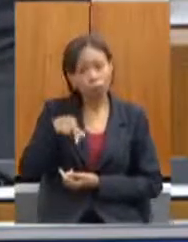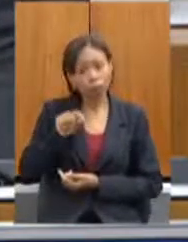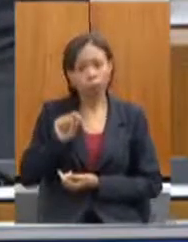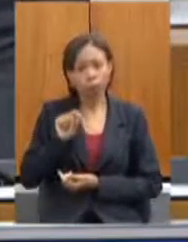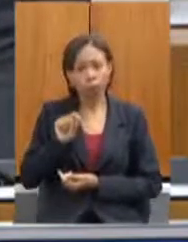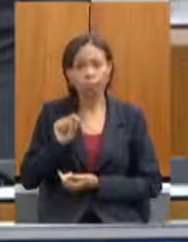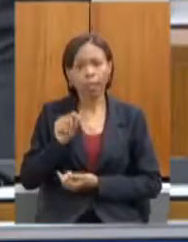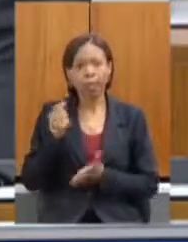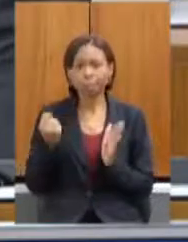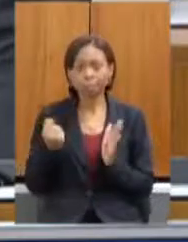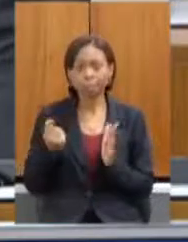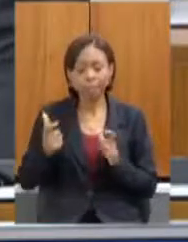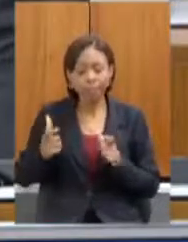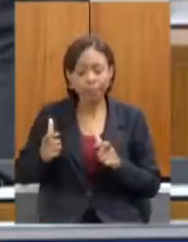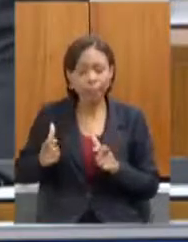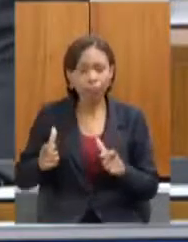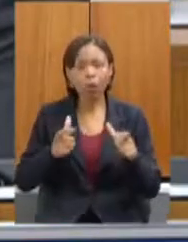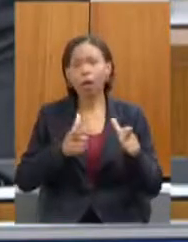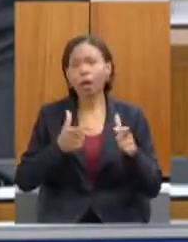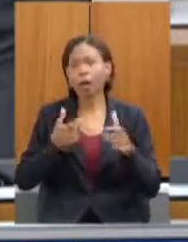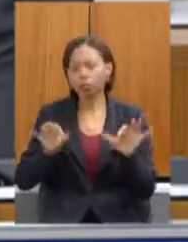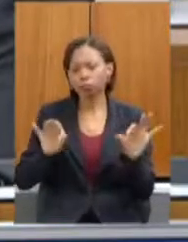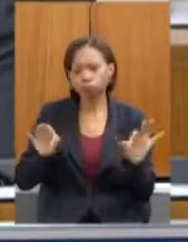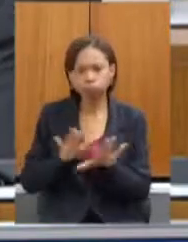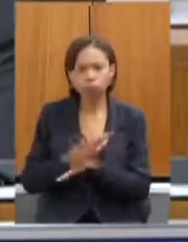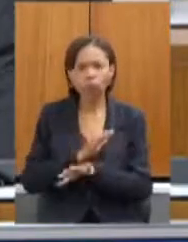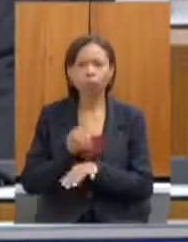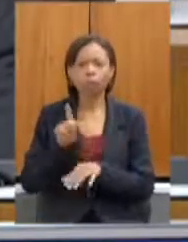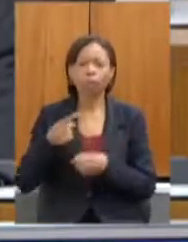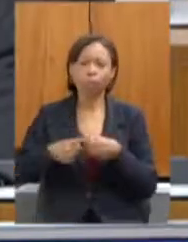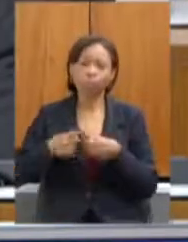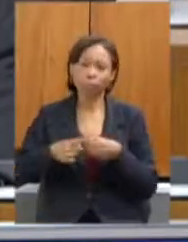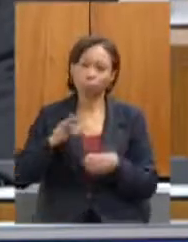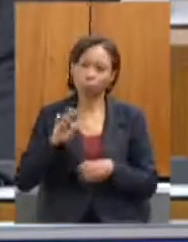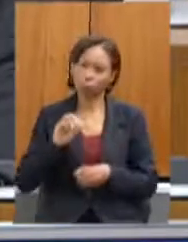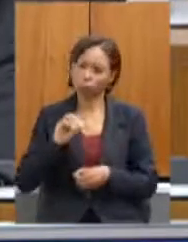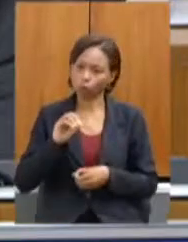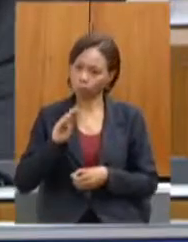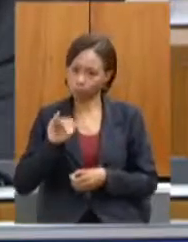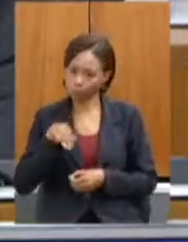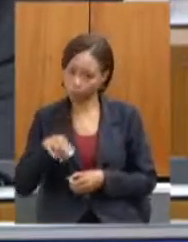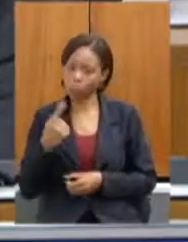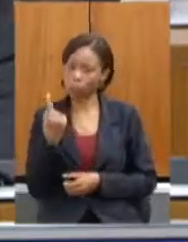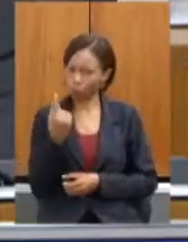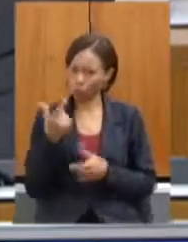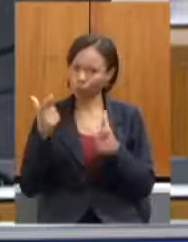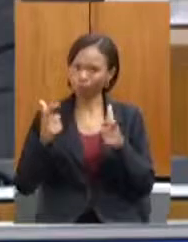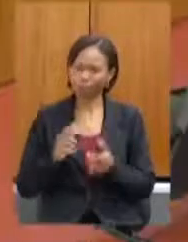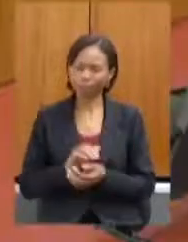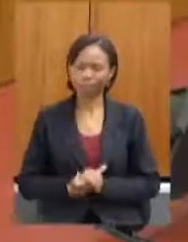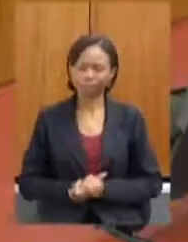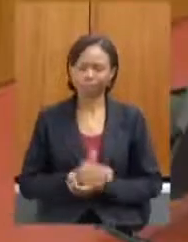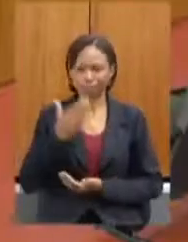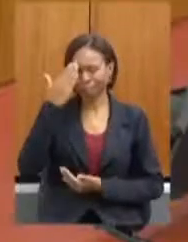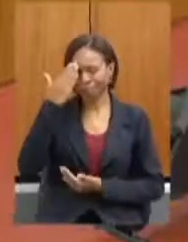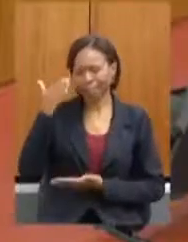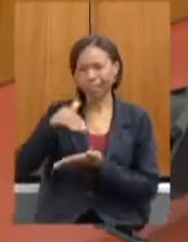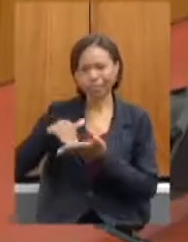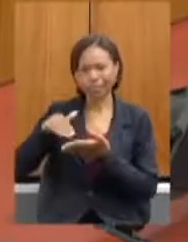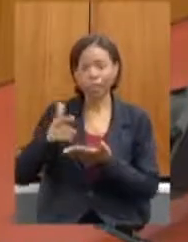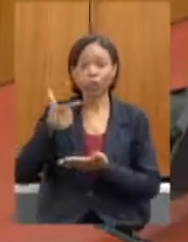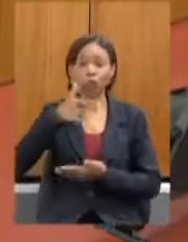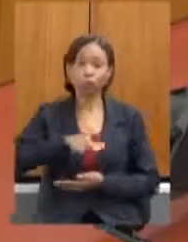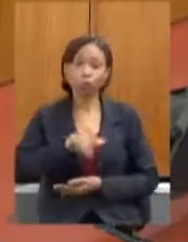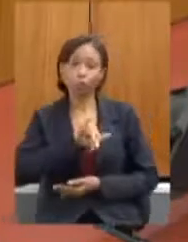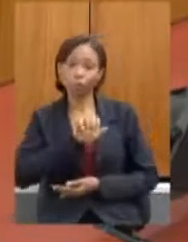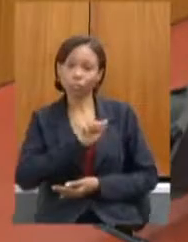temos esses legados e tal bem seriam desligados e e obrigado secretário eu volto a palavra o deputado Doutor